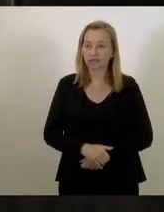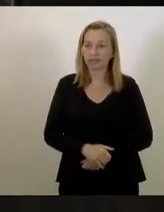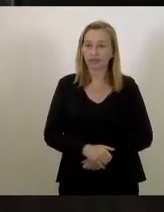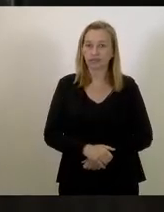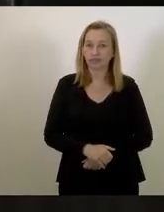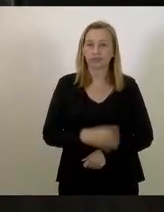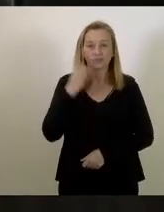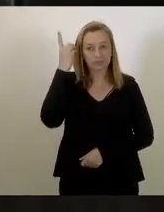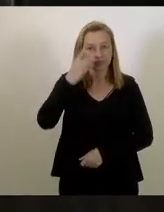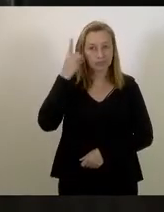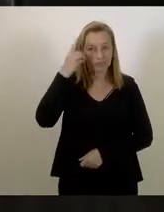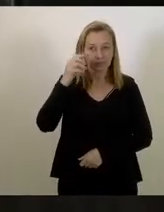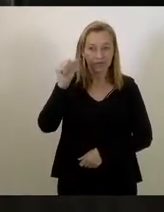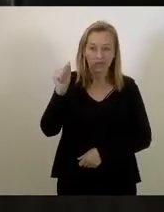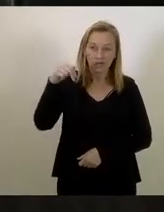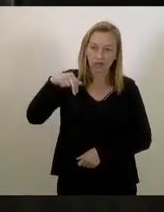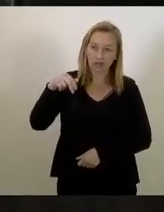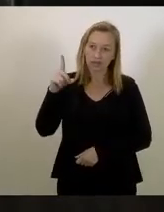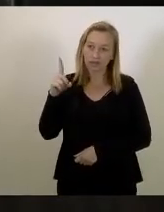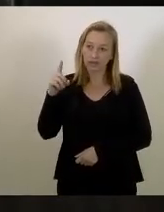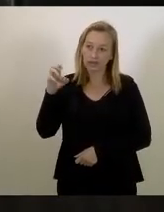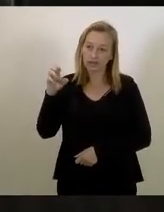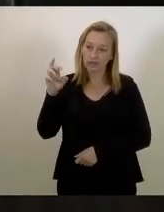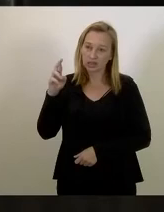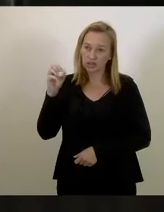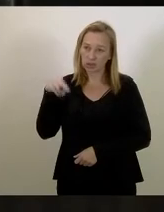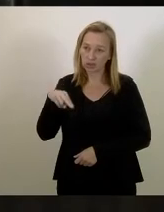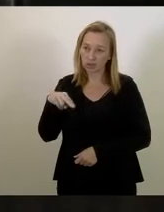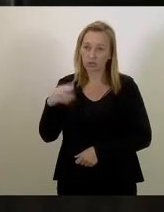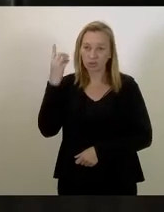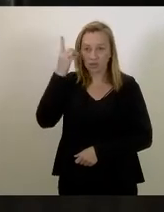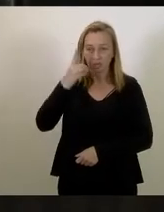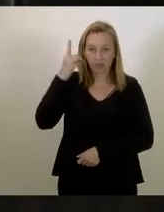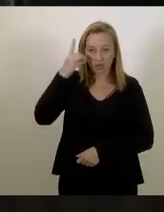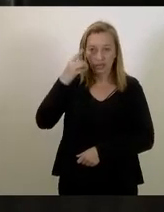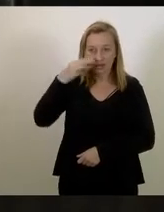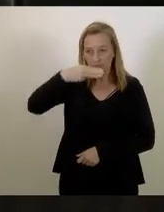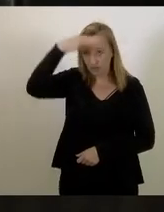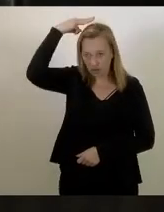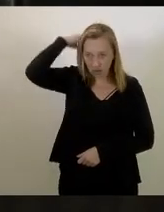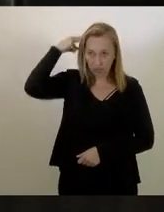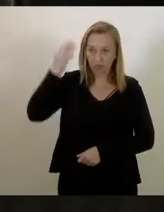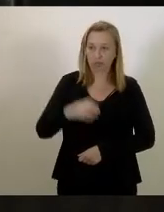deputado Anderson Alexandre deputado Márcio Pacheco